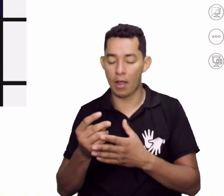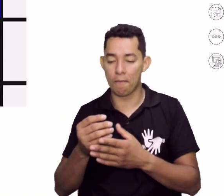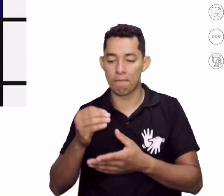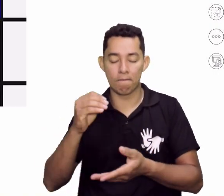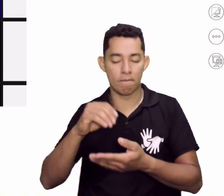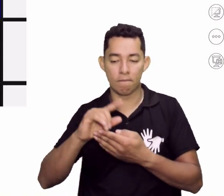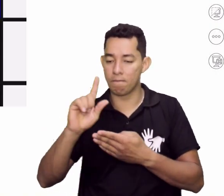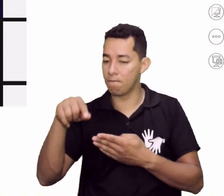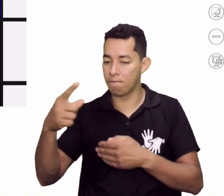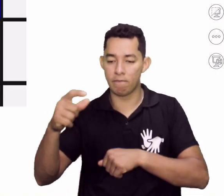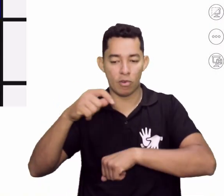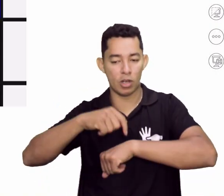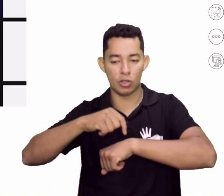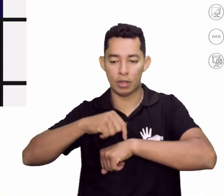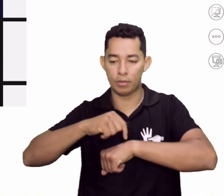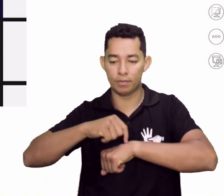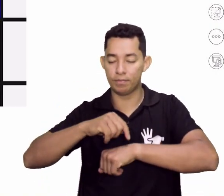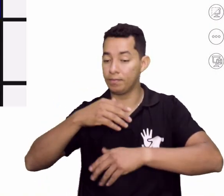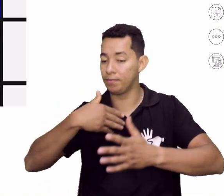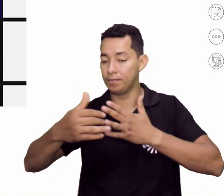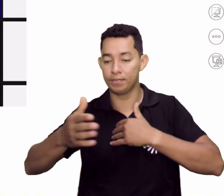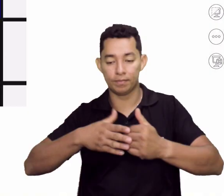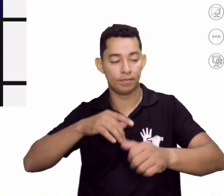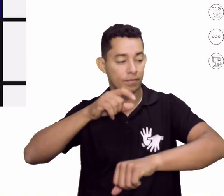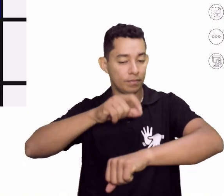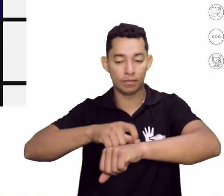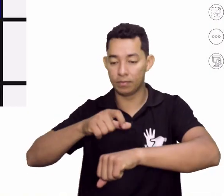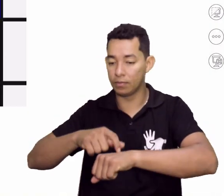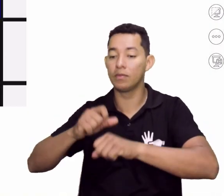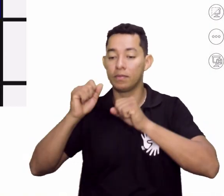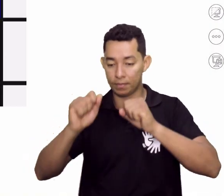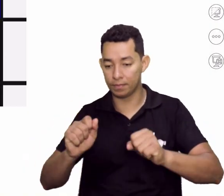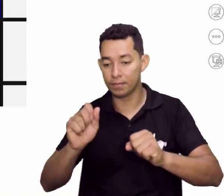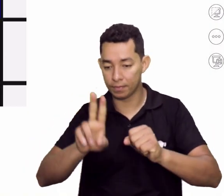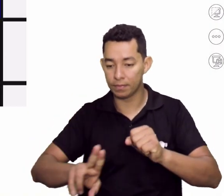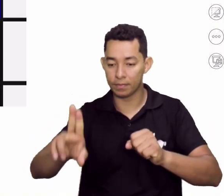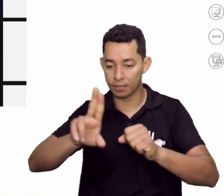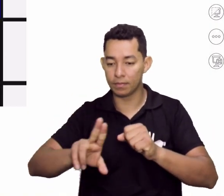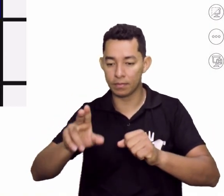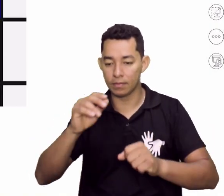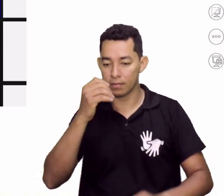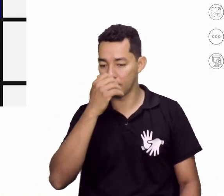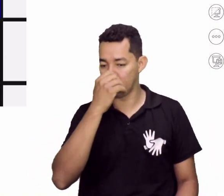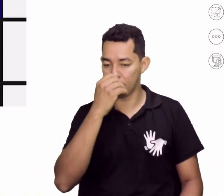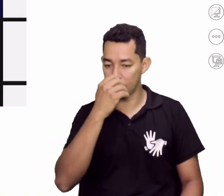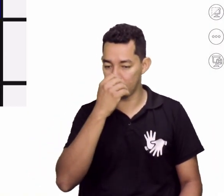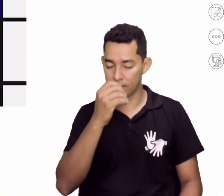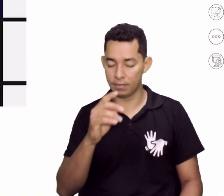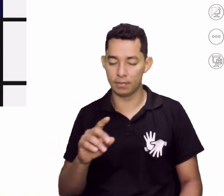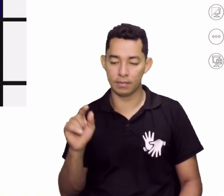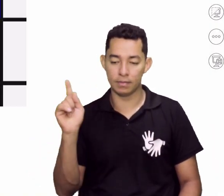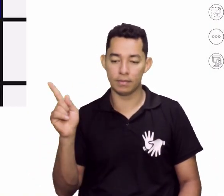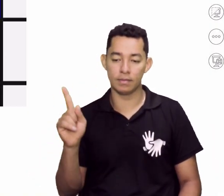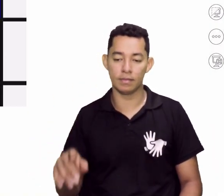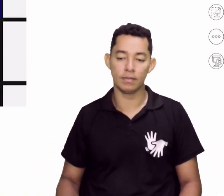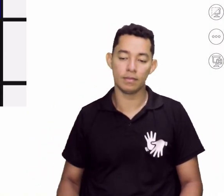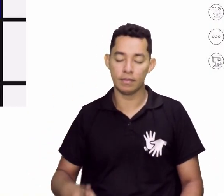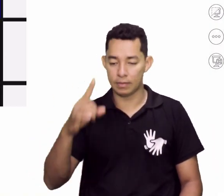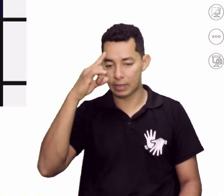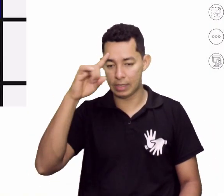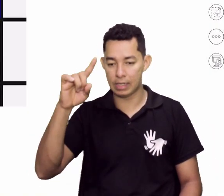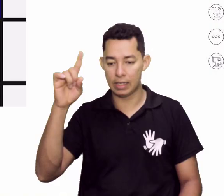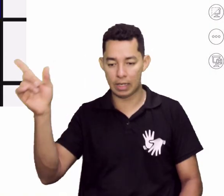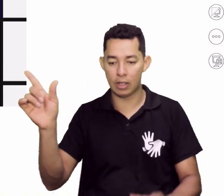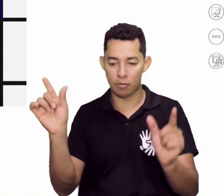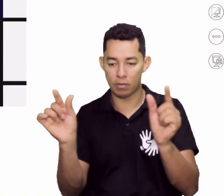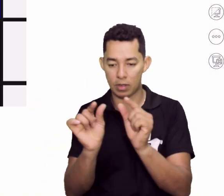dizer, em qualquer momento pode-se servir-se, utilizar da ideia